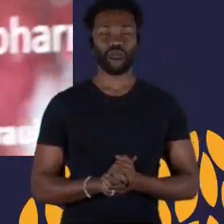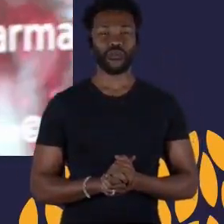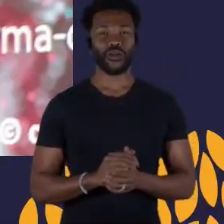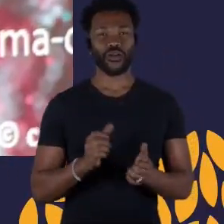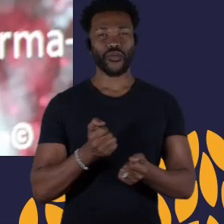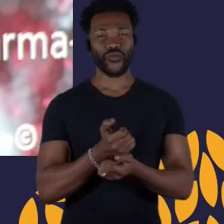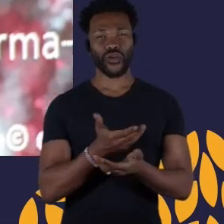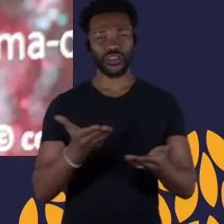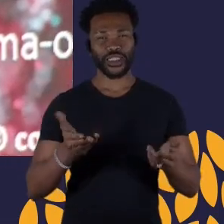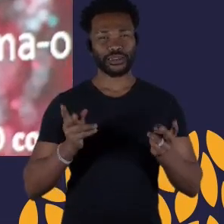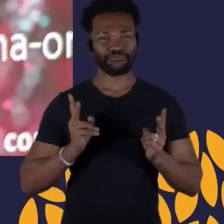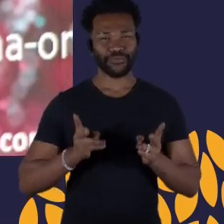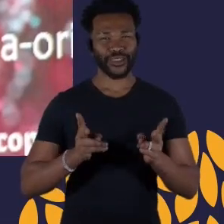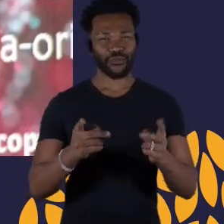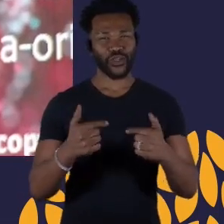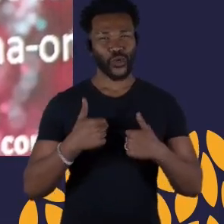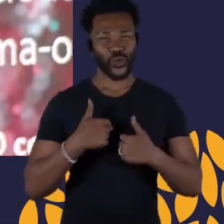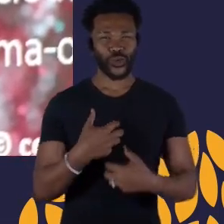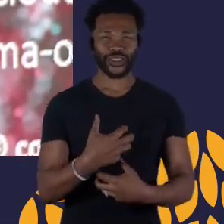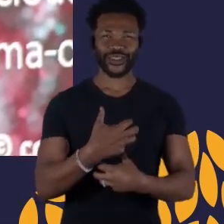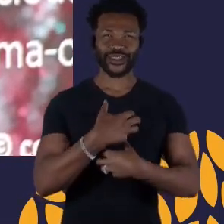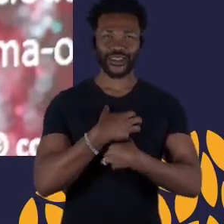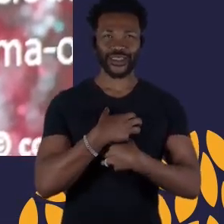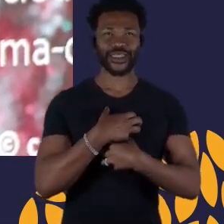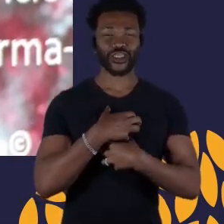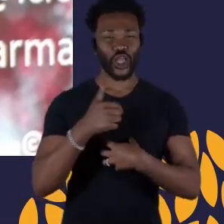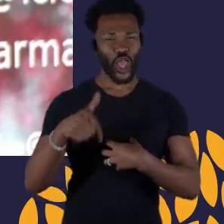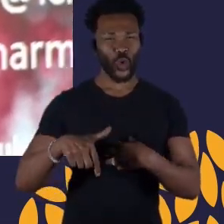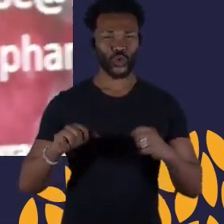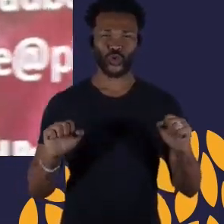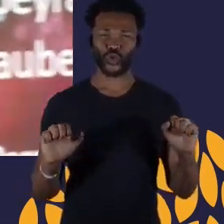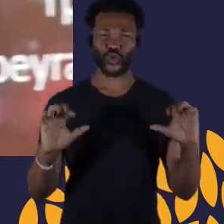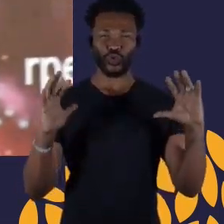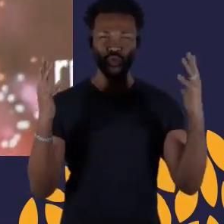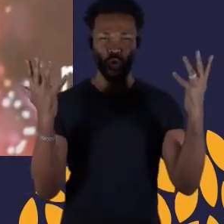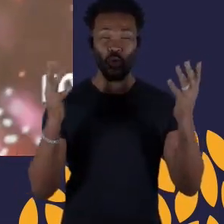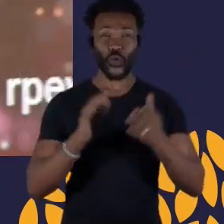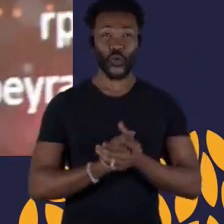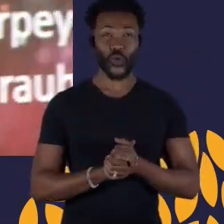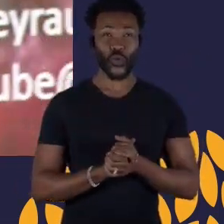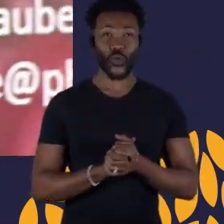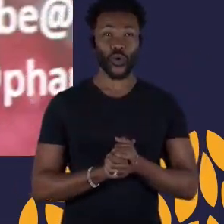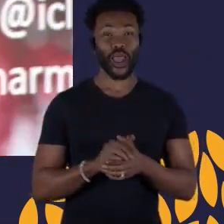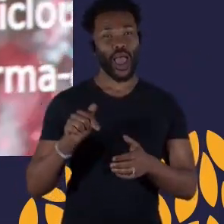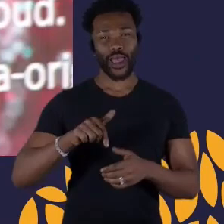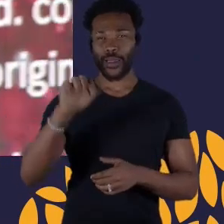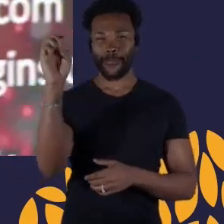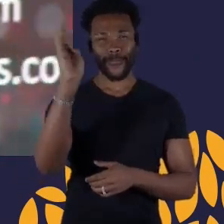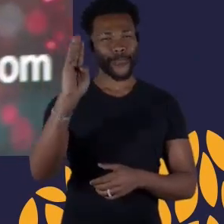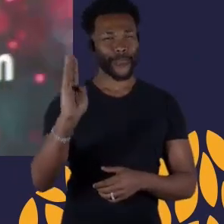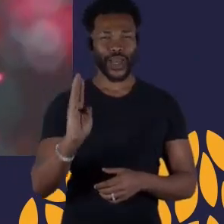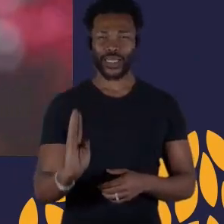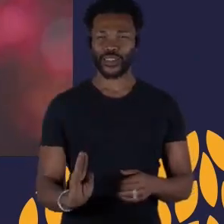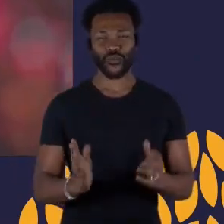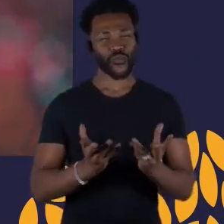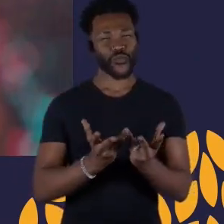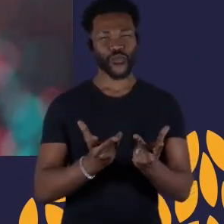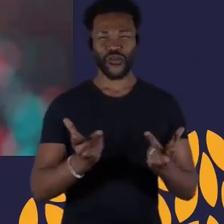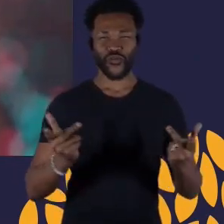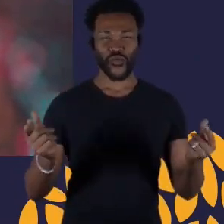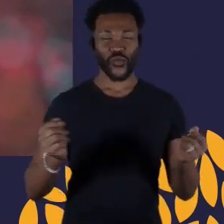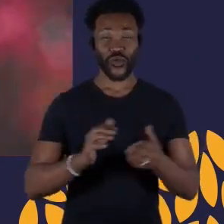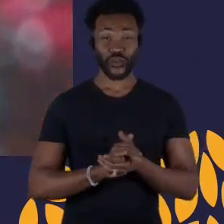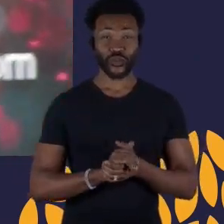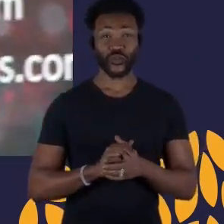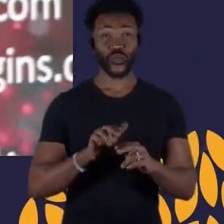Vocês sempre me fazem sentir que estou no show. Mas esse é o Brasil. Brasil é joia.